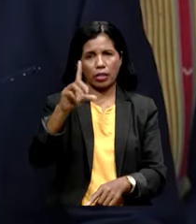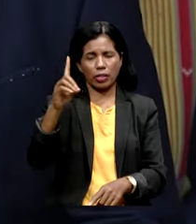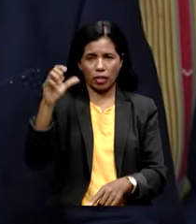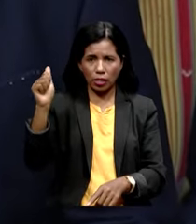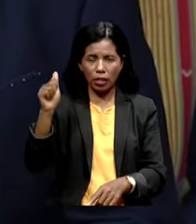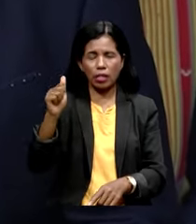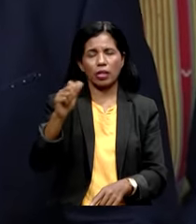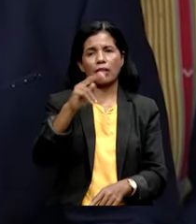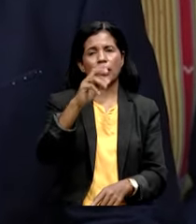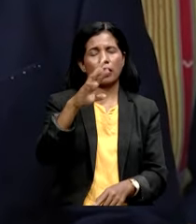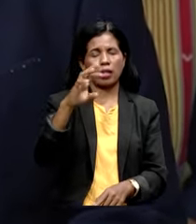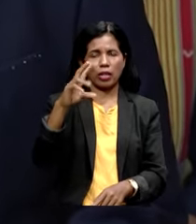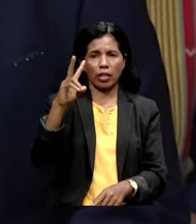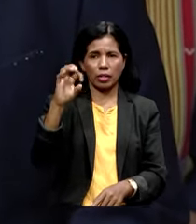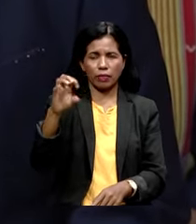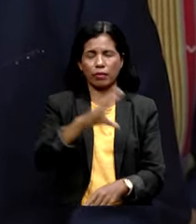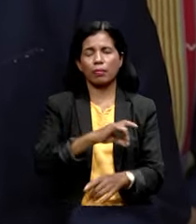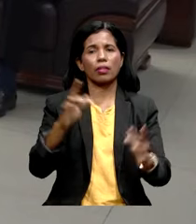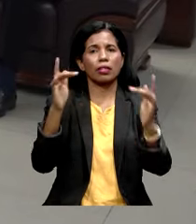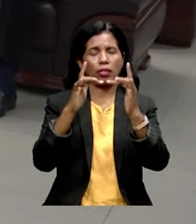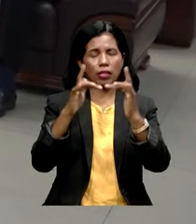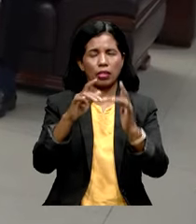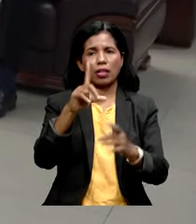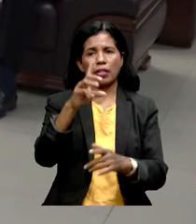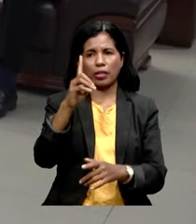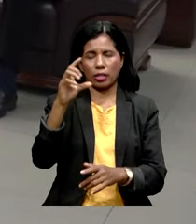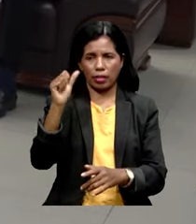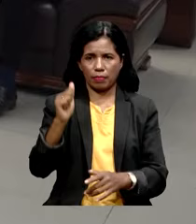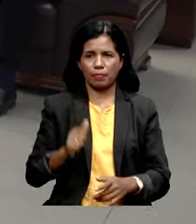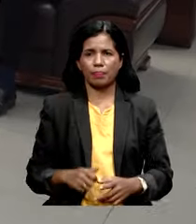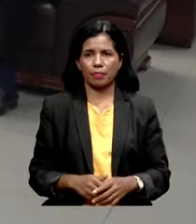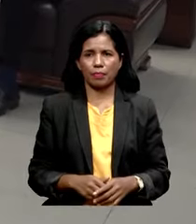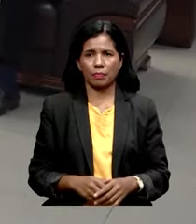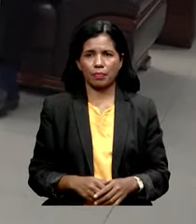No Neravi Networks Unipessoal LDA. Equipa Cobertura, GMN.